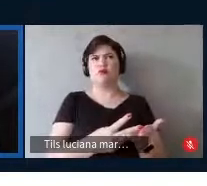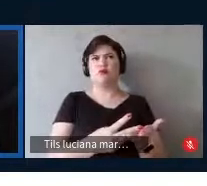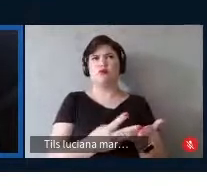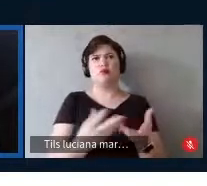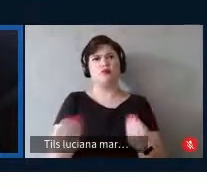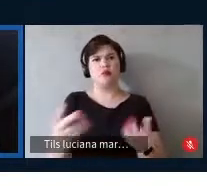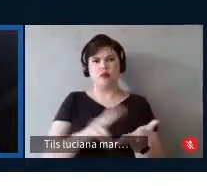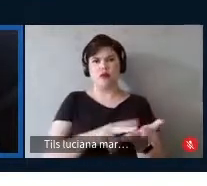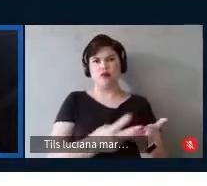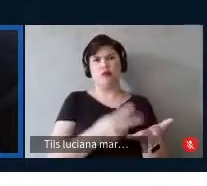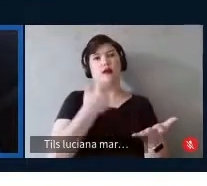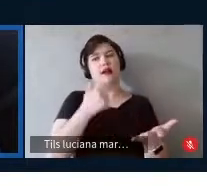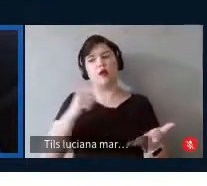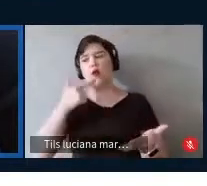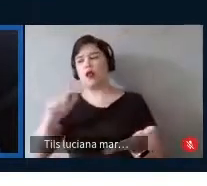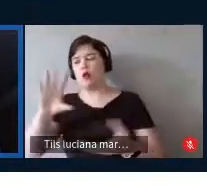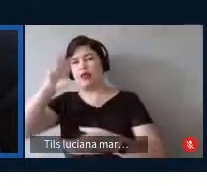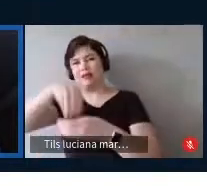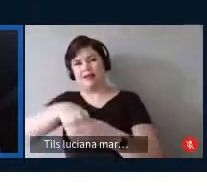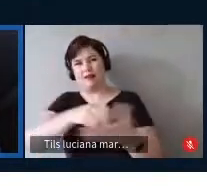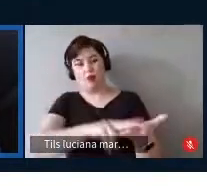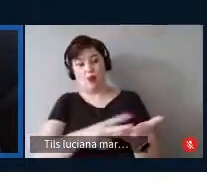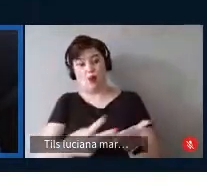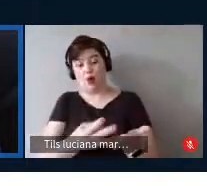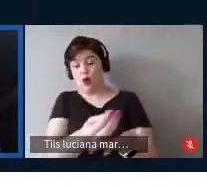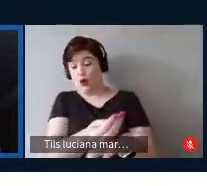de uma língua para outra dentro da questão